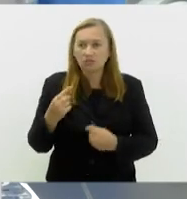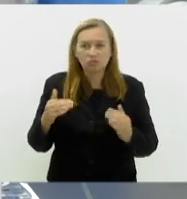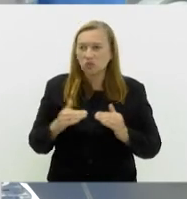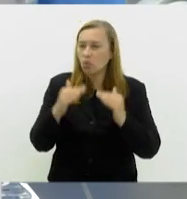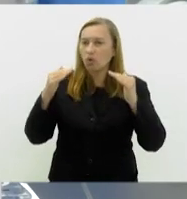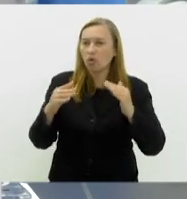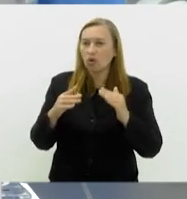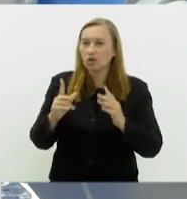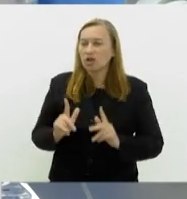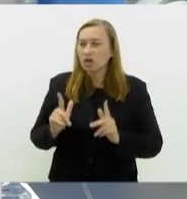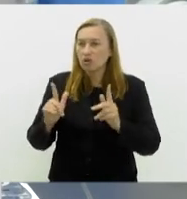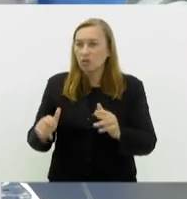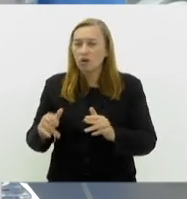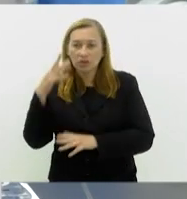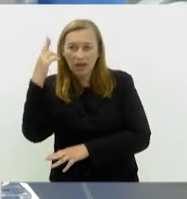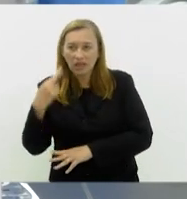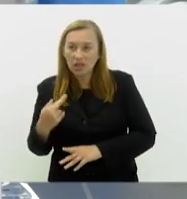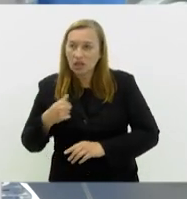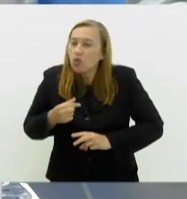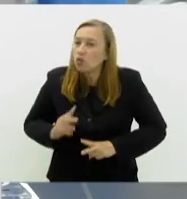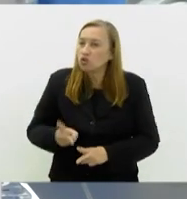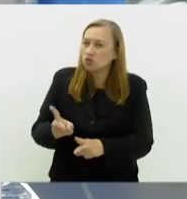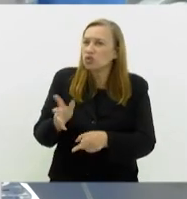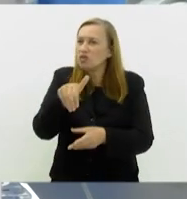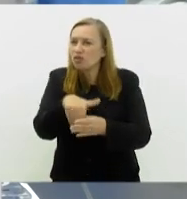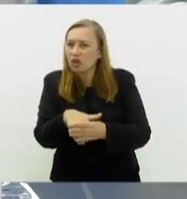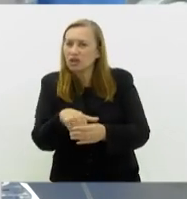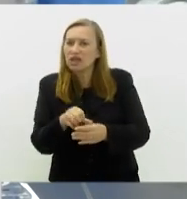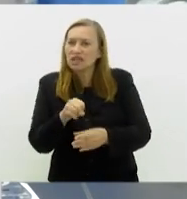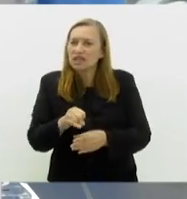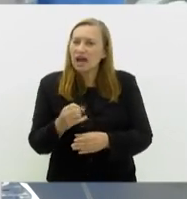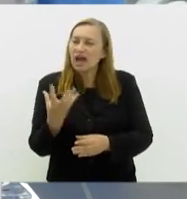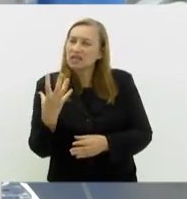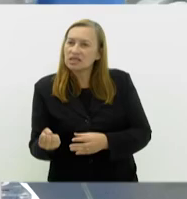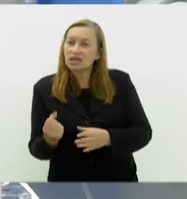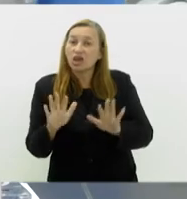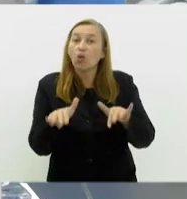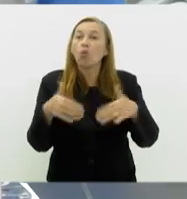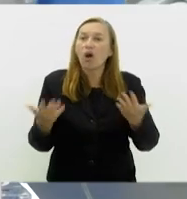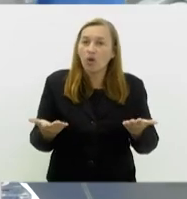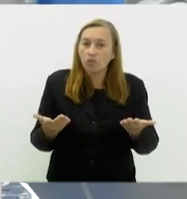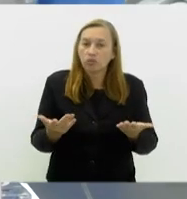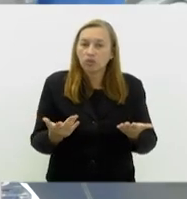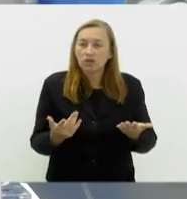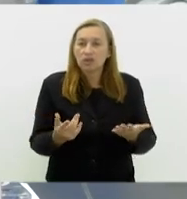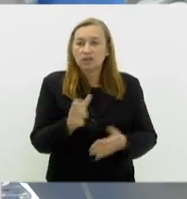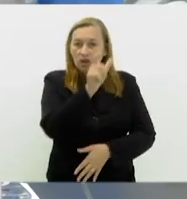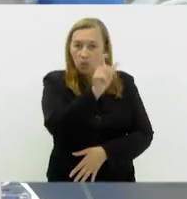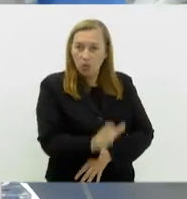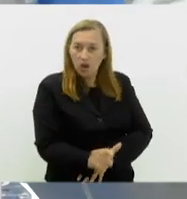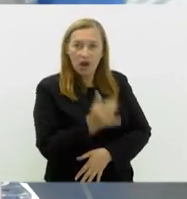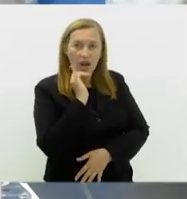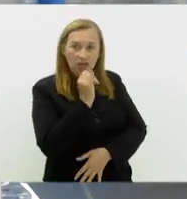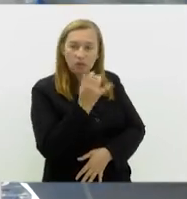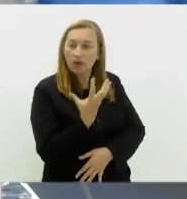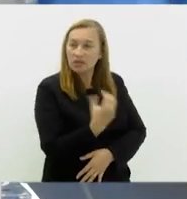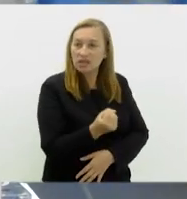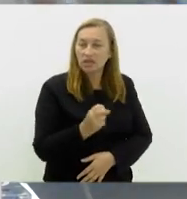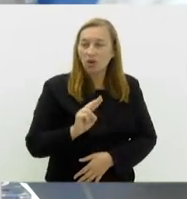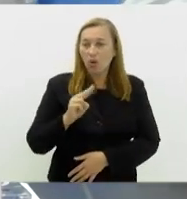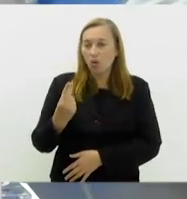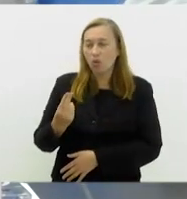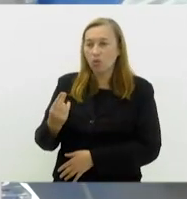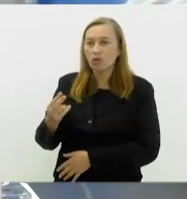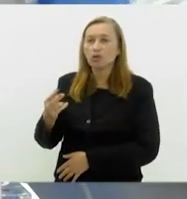o da Renata eu mantenho o meu e a gente bota se a gente é o dele ou não e o mais de ninguém a gente pode fazer isso o do júlian é para